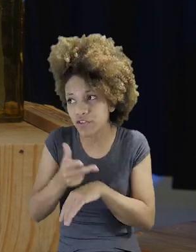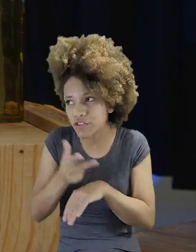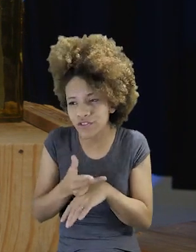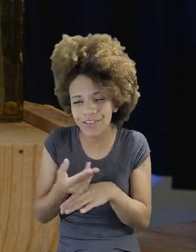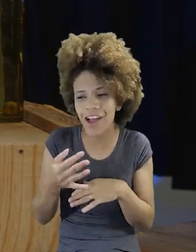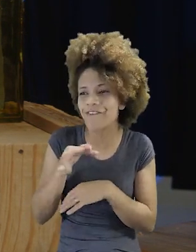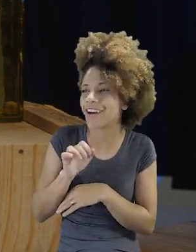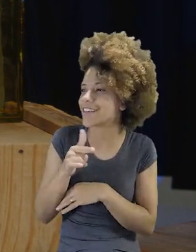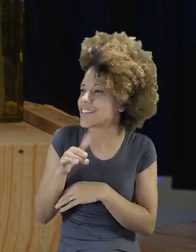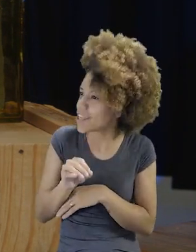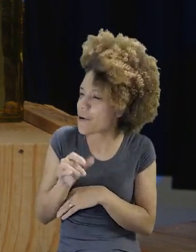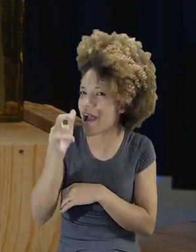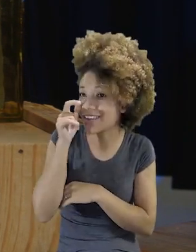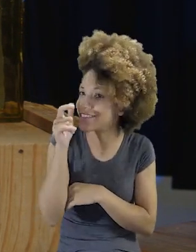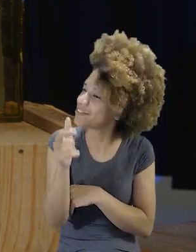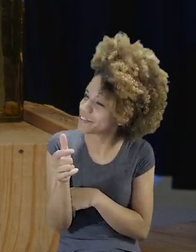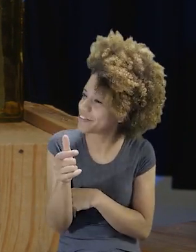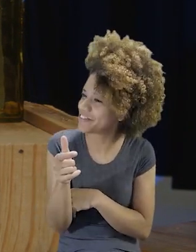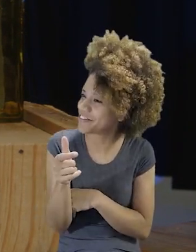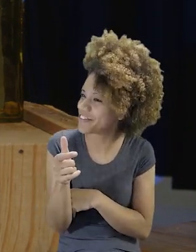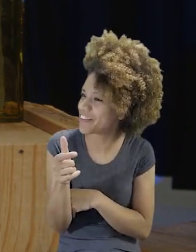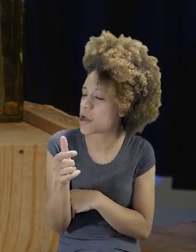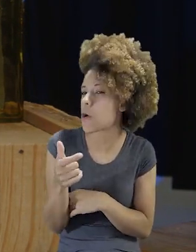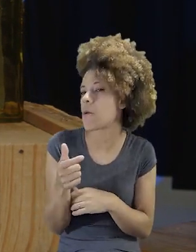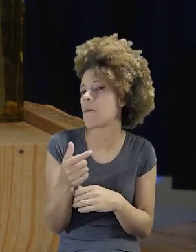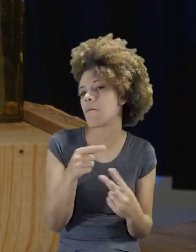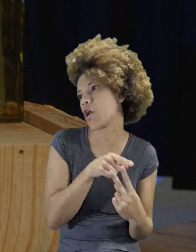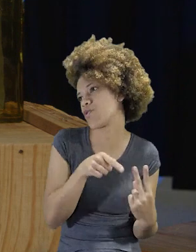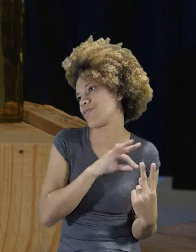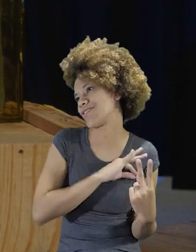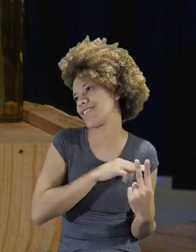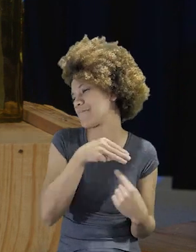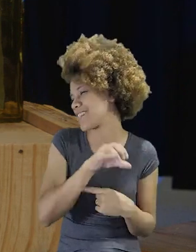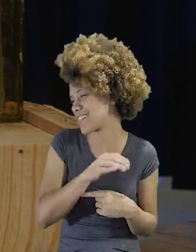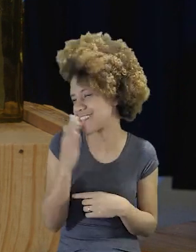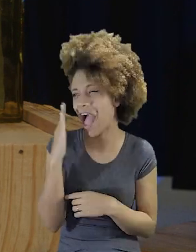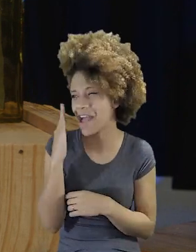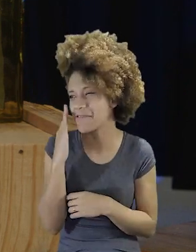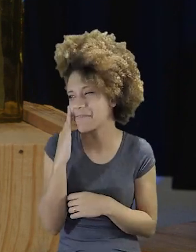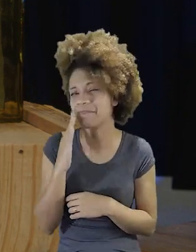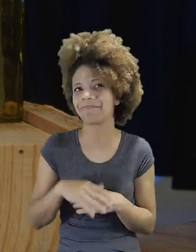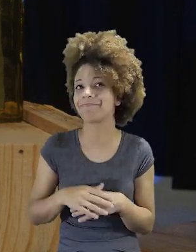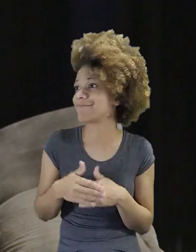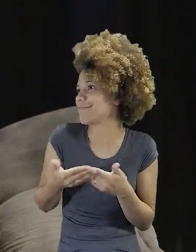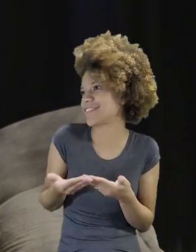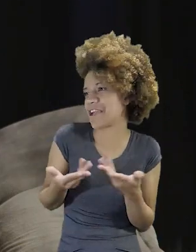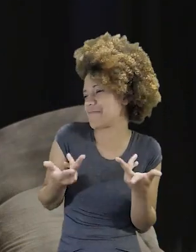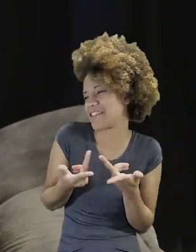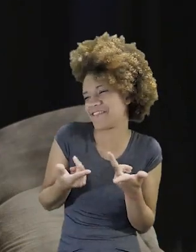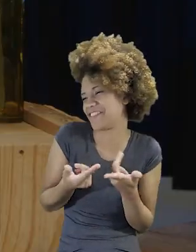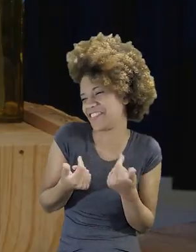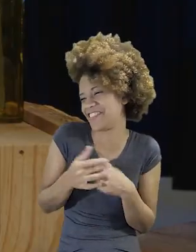mas esse vídeo em si é o factor Central assistindo uma dupla de PMs abscista tá ligado